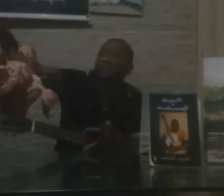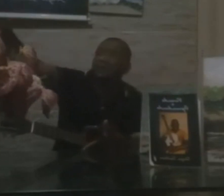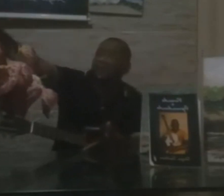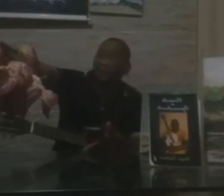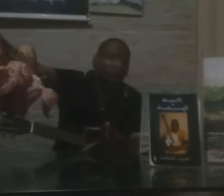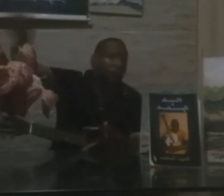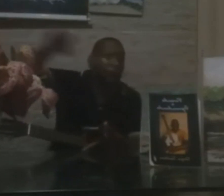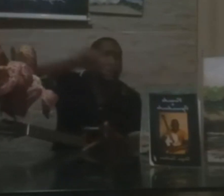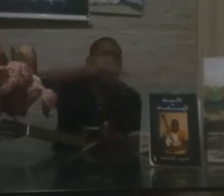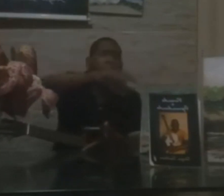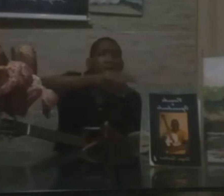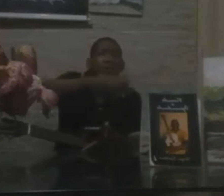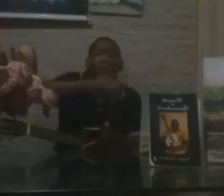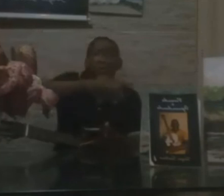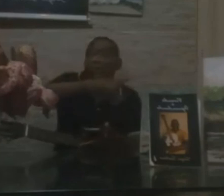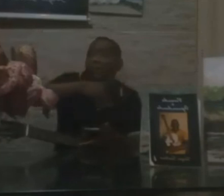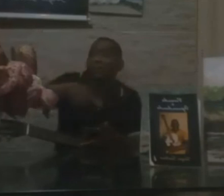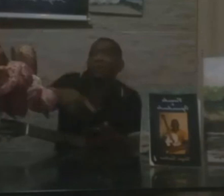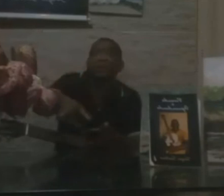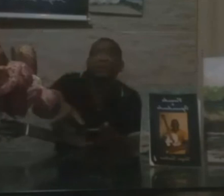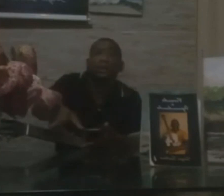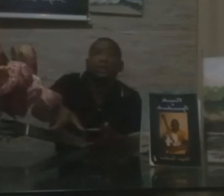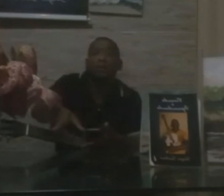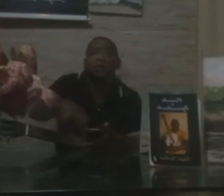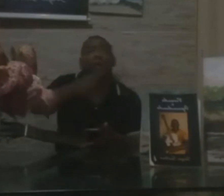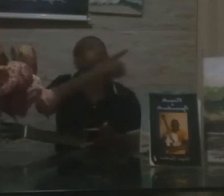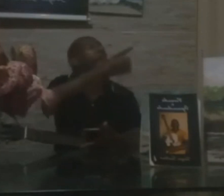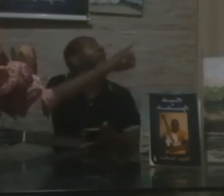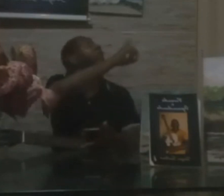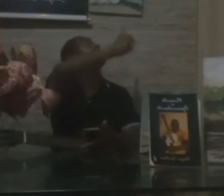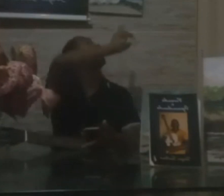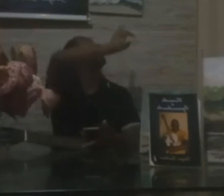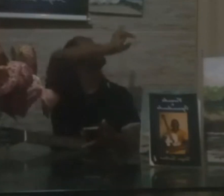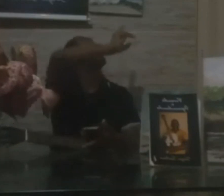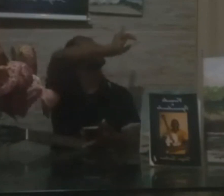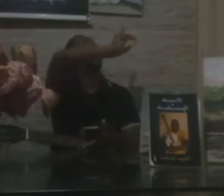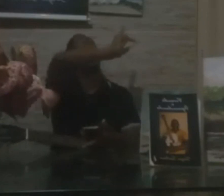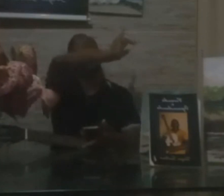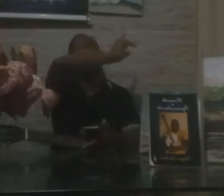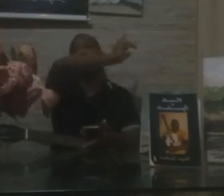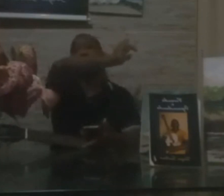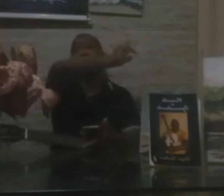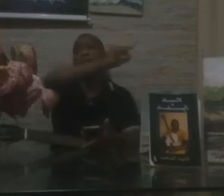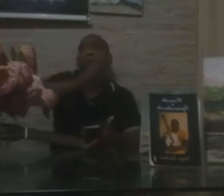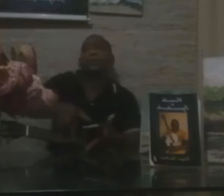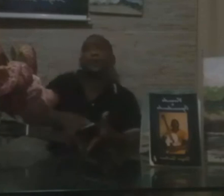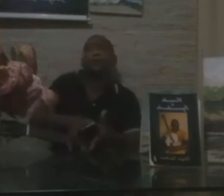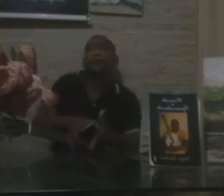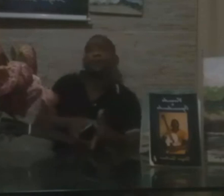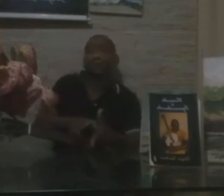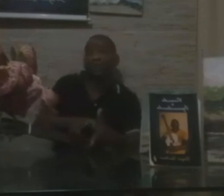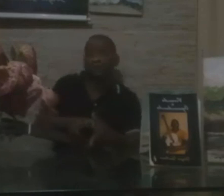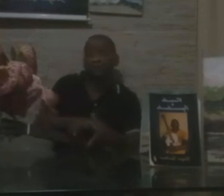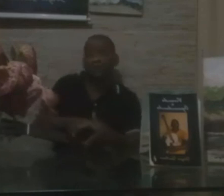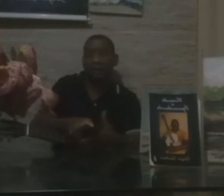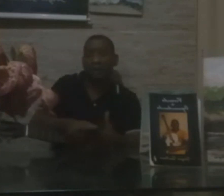e outros aqui, folhas e outros que eu botei aqui. Itapuã, farol de